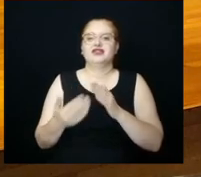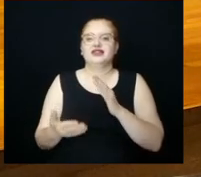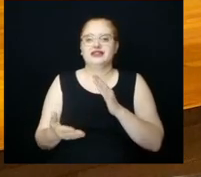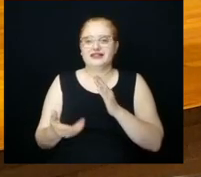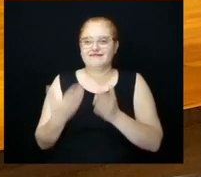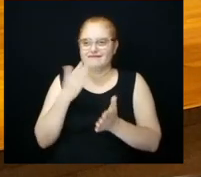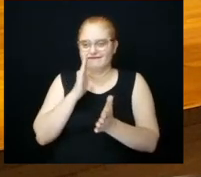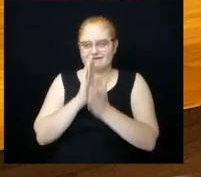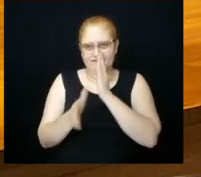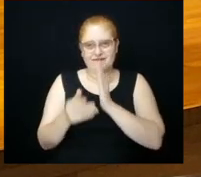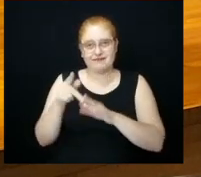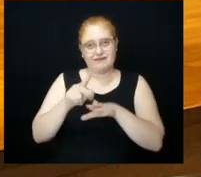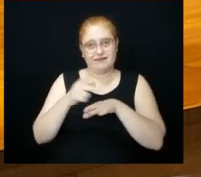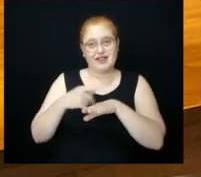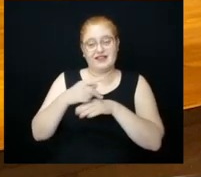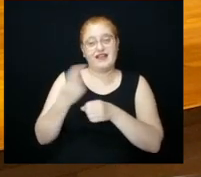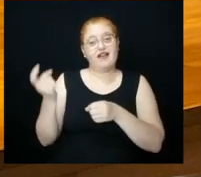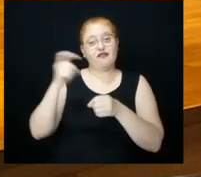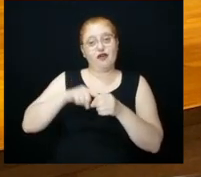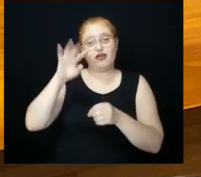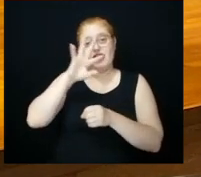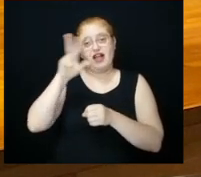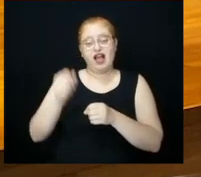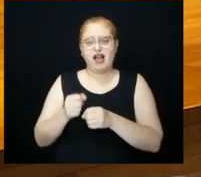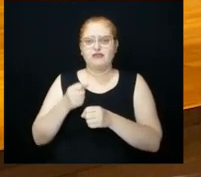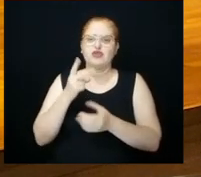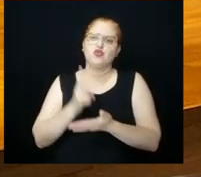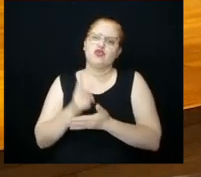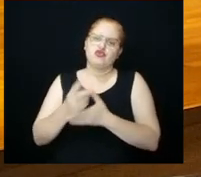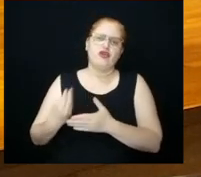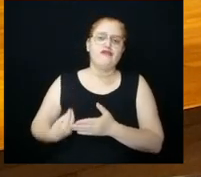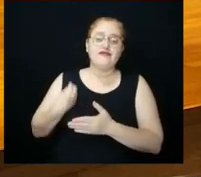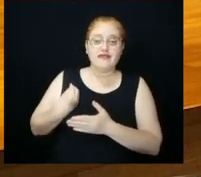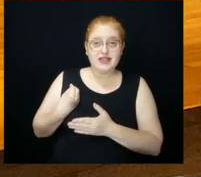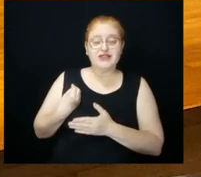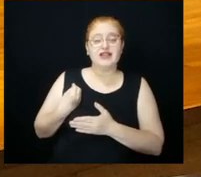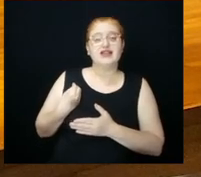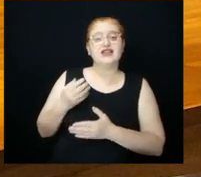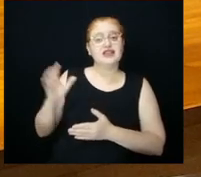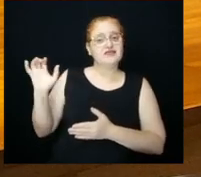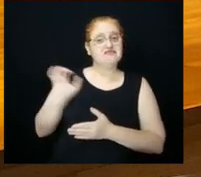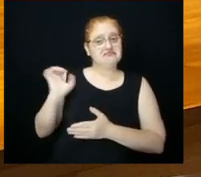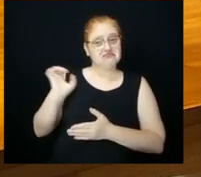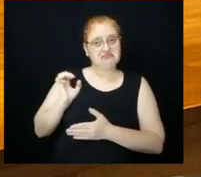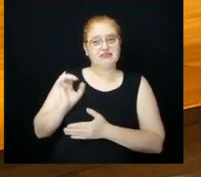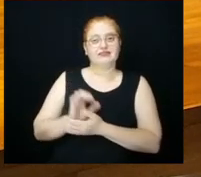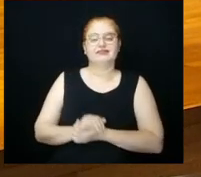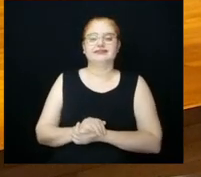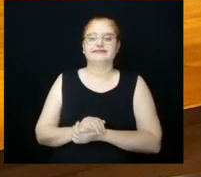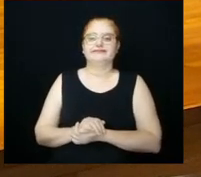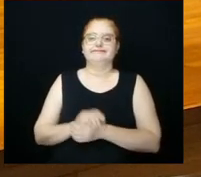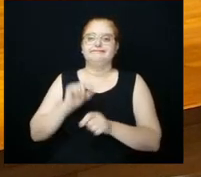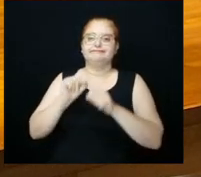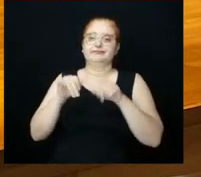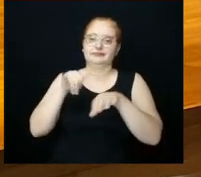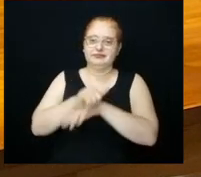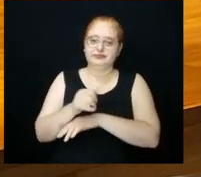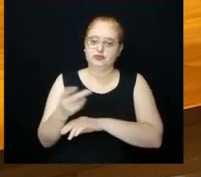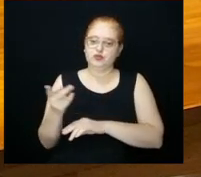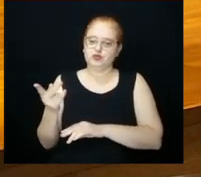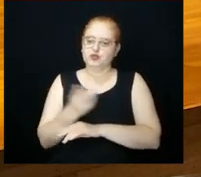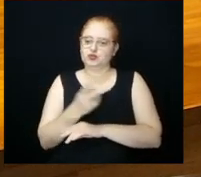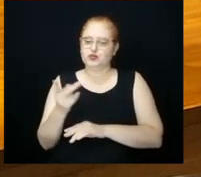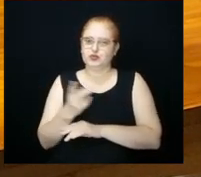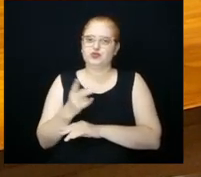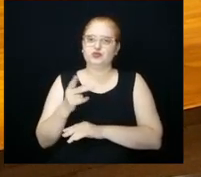traumático. E aí, de volta, ele acaba construindo a vida dele e fica muito rico. E o que acontece é que os dois aqui